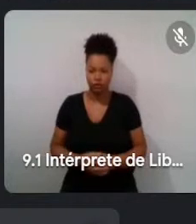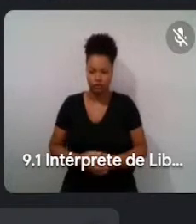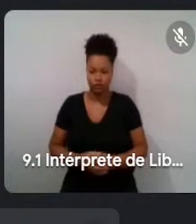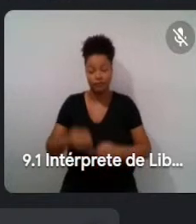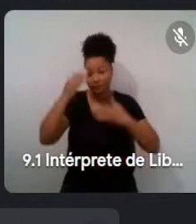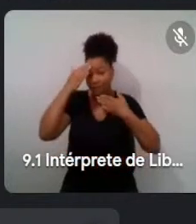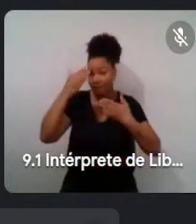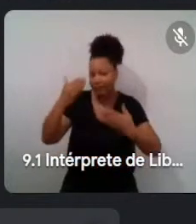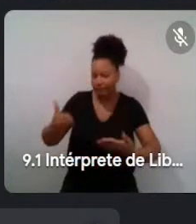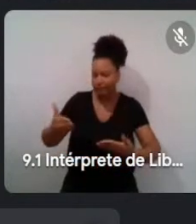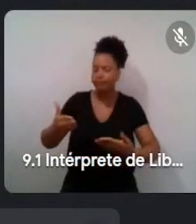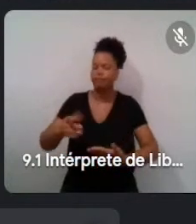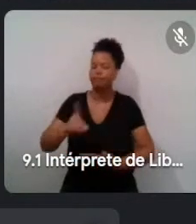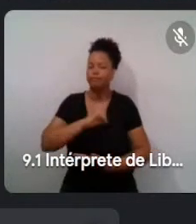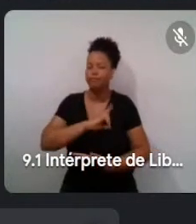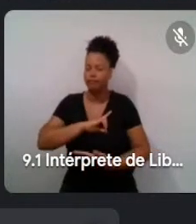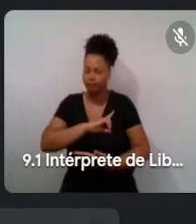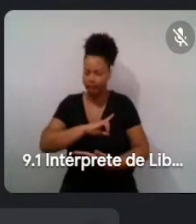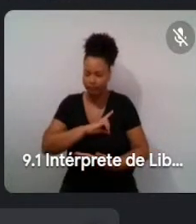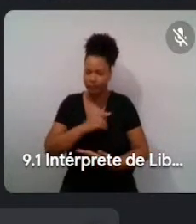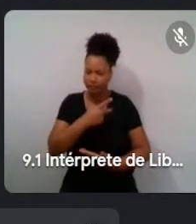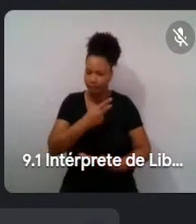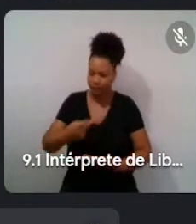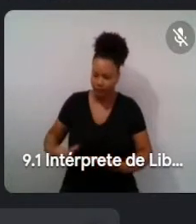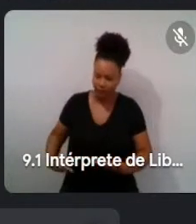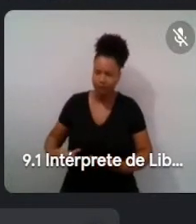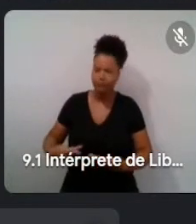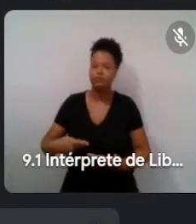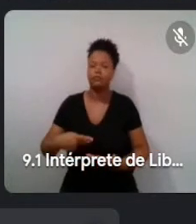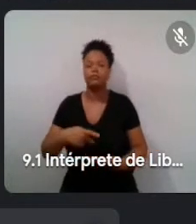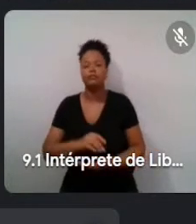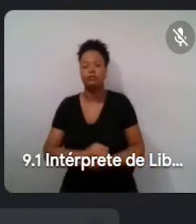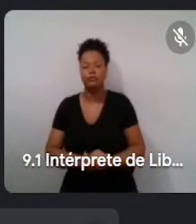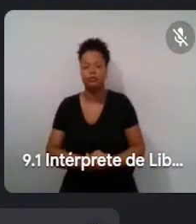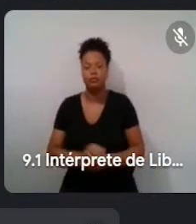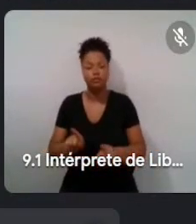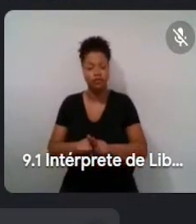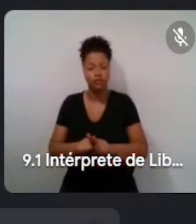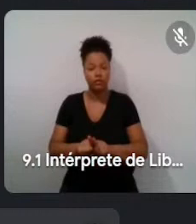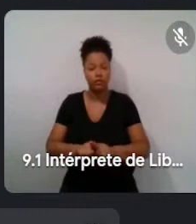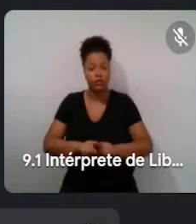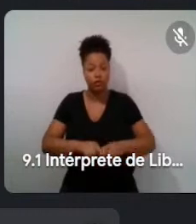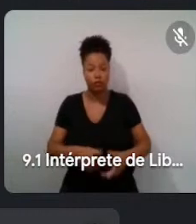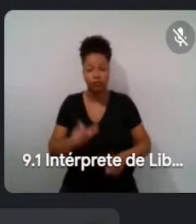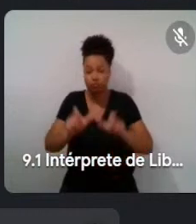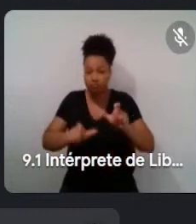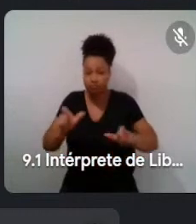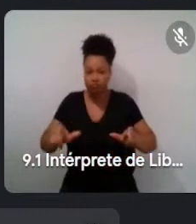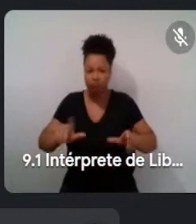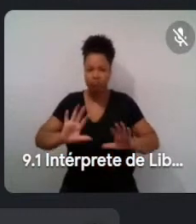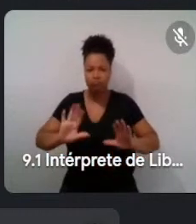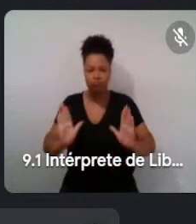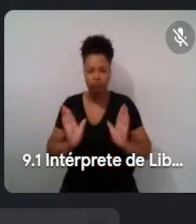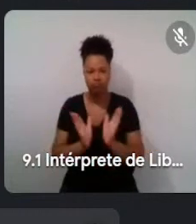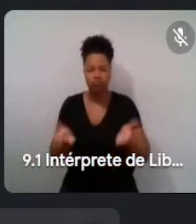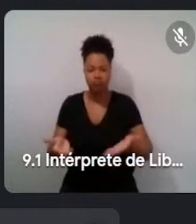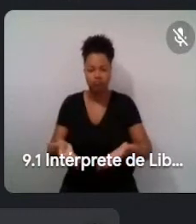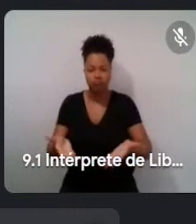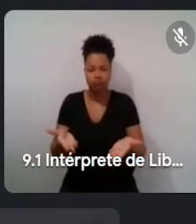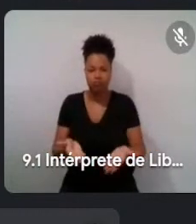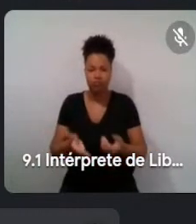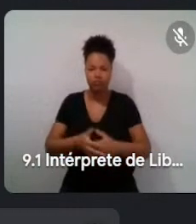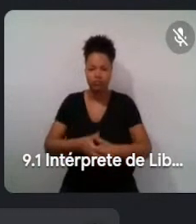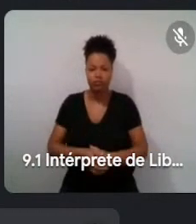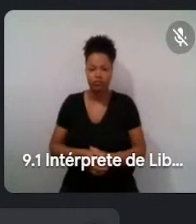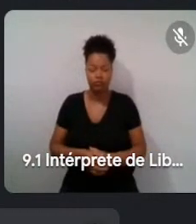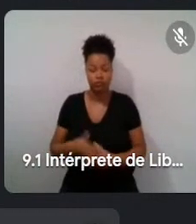Obrigado, Excelência, senhor presidente, desembargador Eurípides Lamounier, demais membros dessa corte. Não necessários,